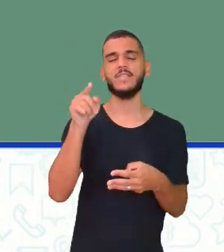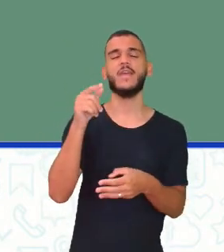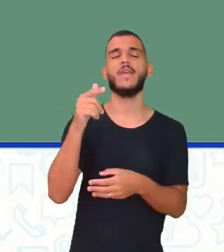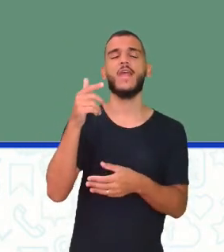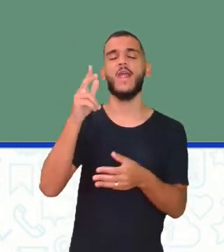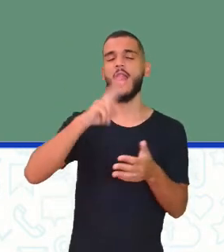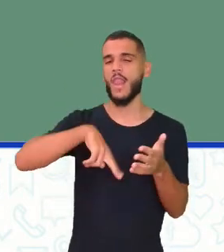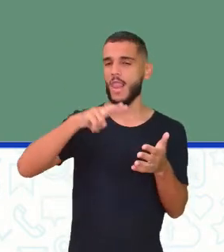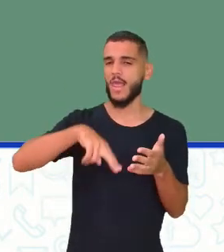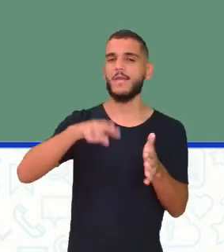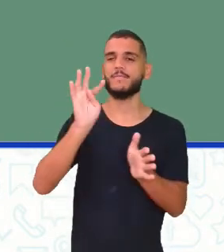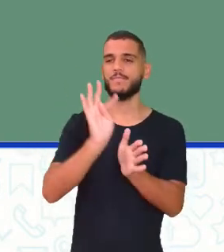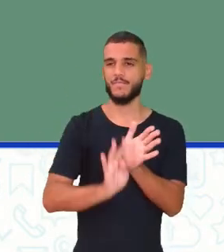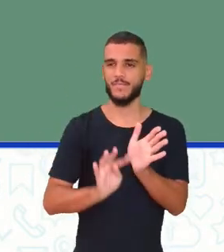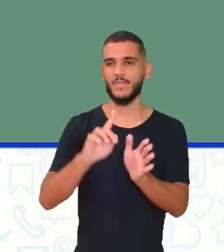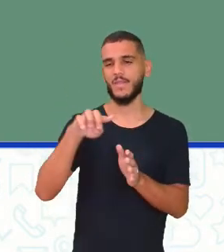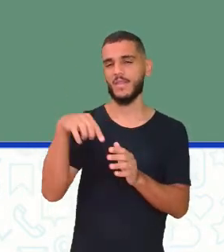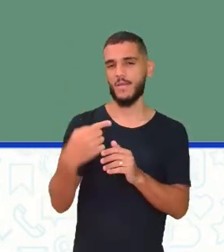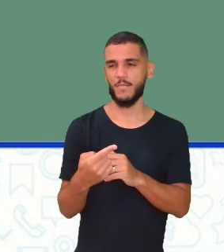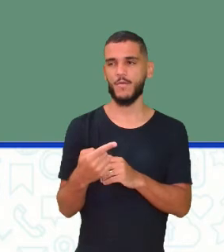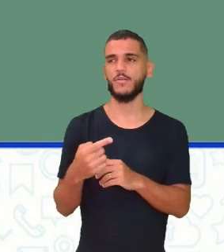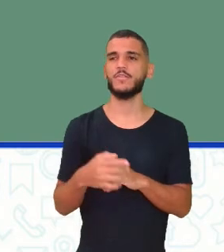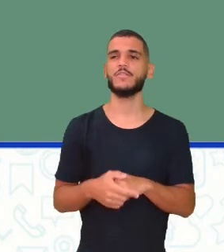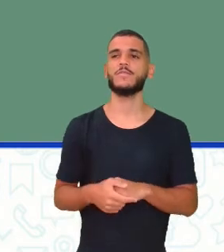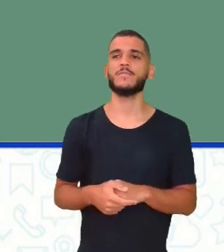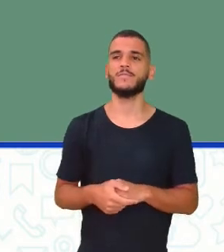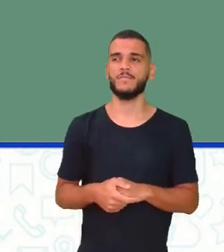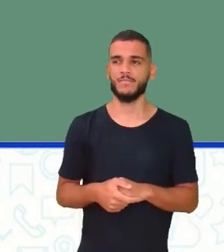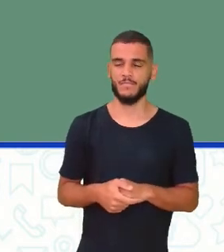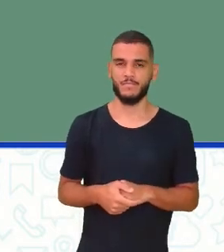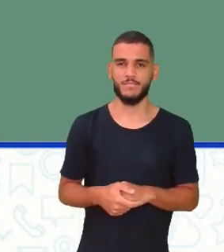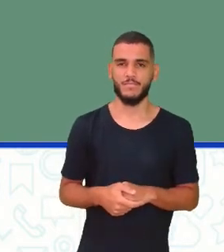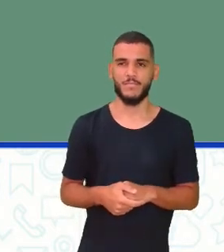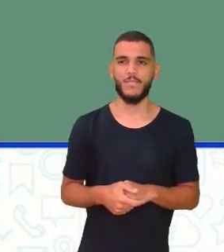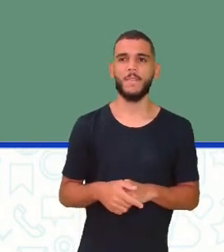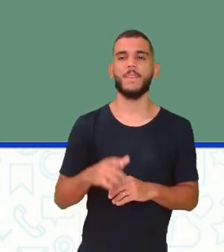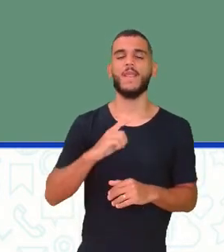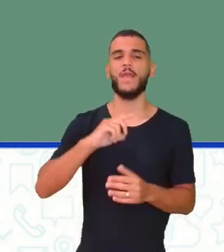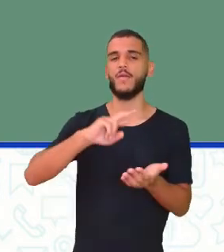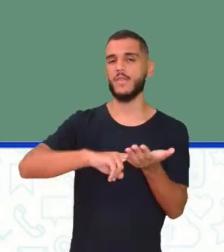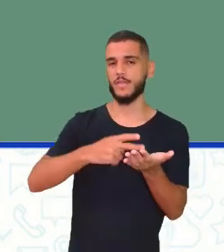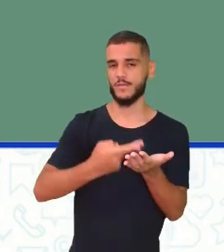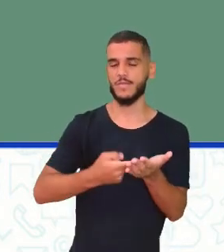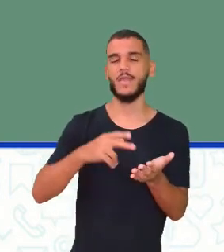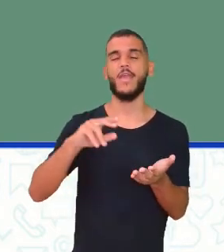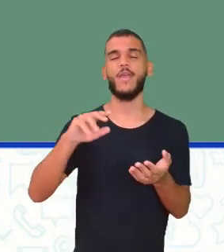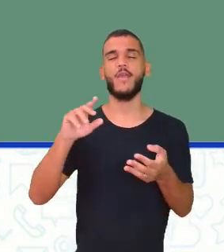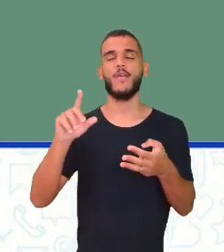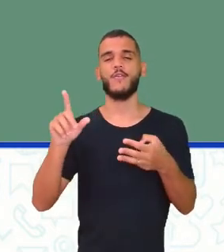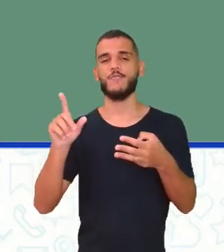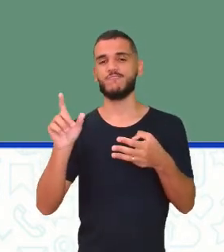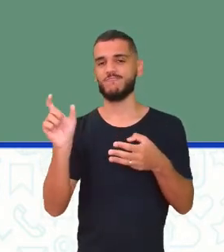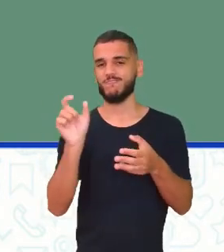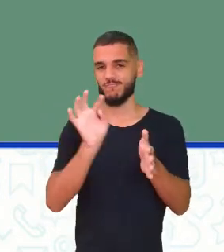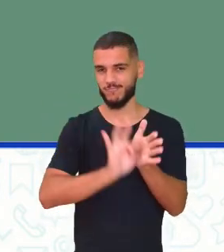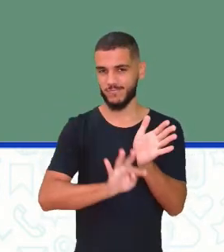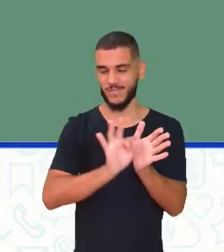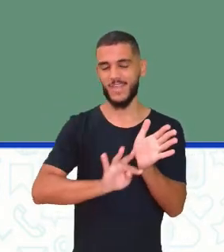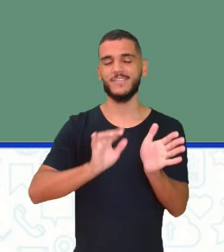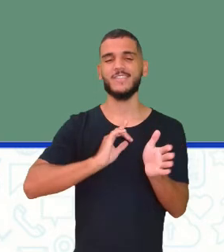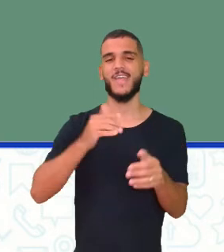texto depois. Eu traduzi esse texto e aí vocês têm acesso a essas palavras, não é, que